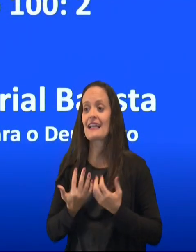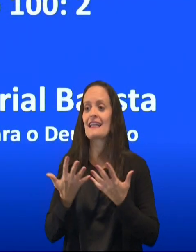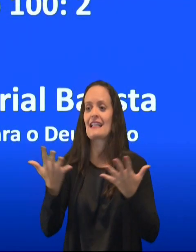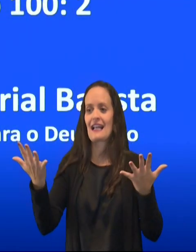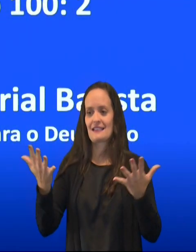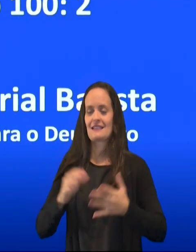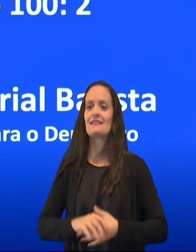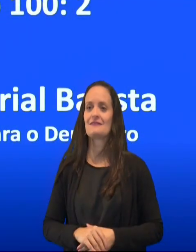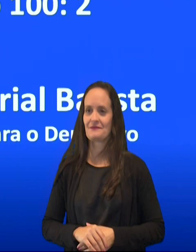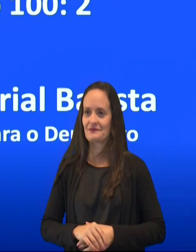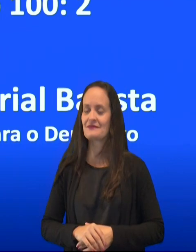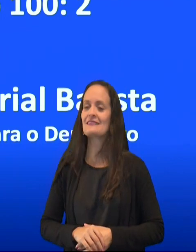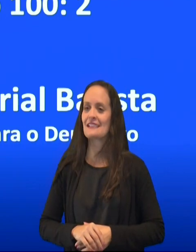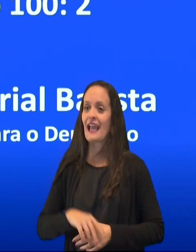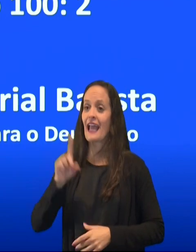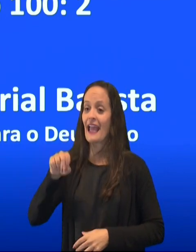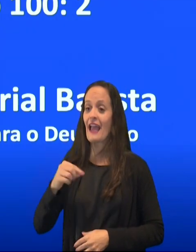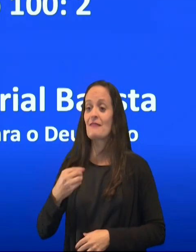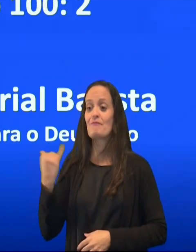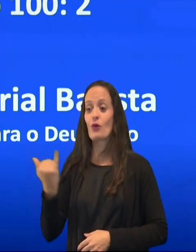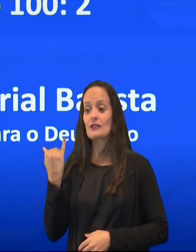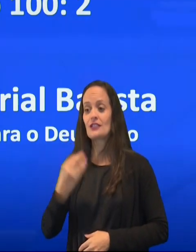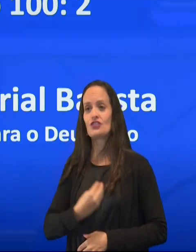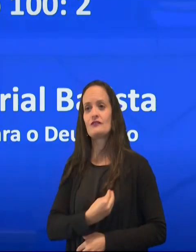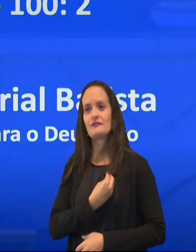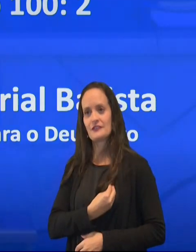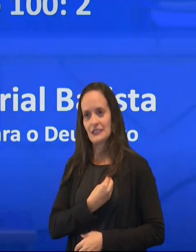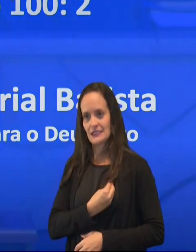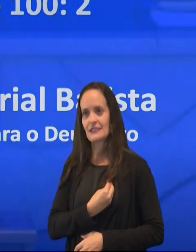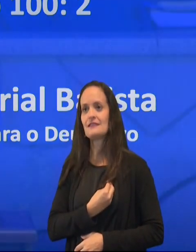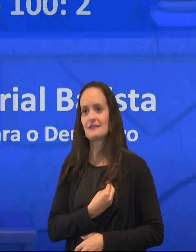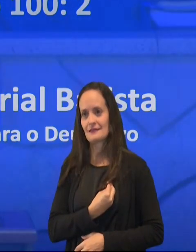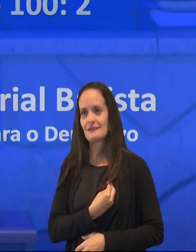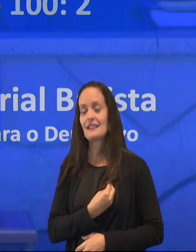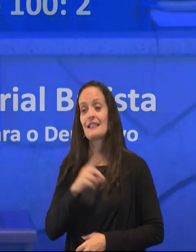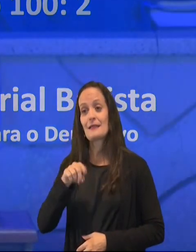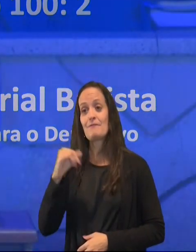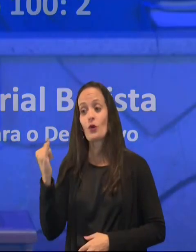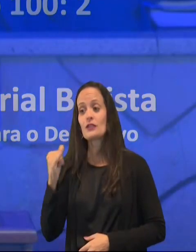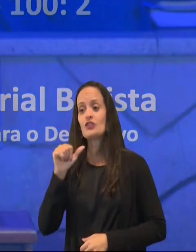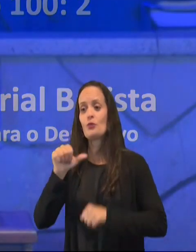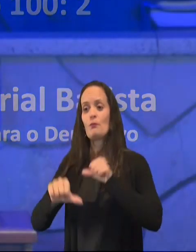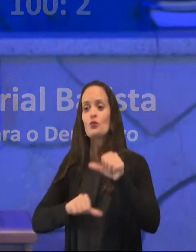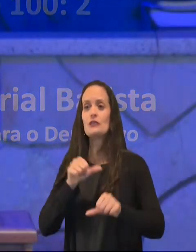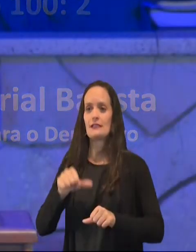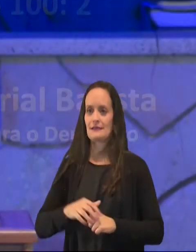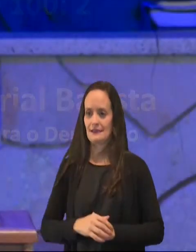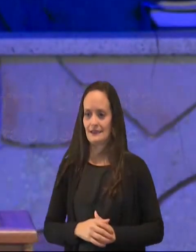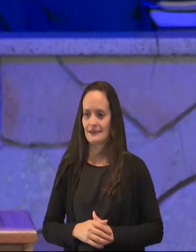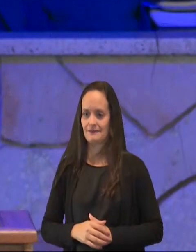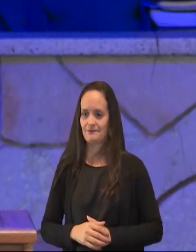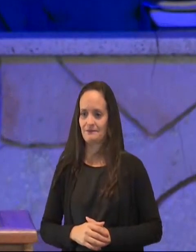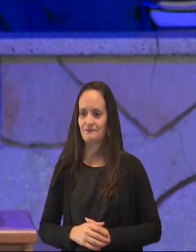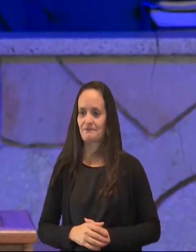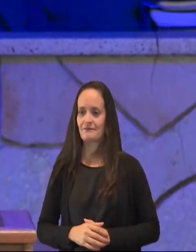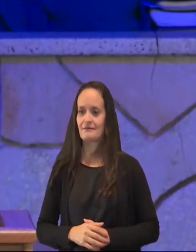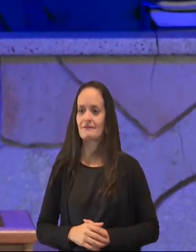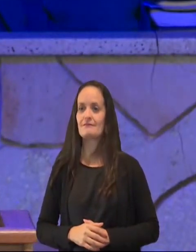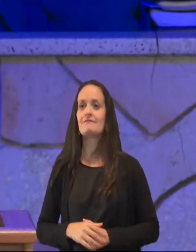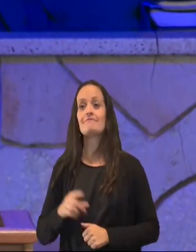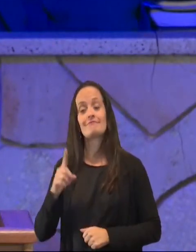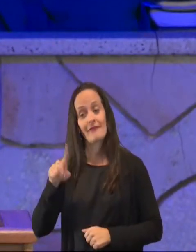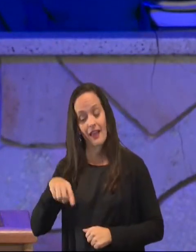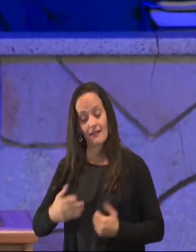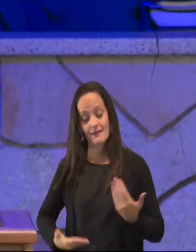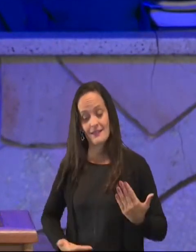suas próprias vidas o sinal de que mudaram verdadeiramente, não apenas com palavras. Servir com alegria é